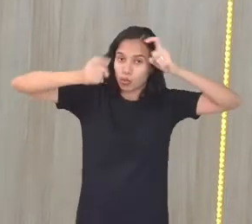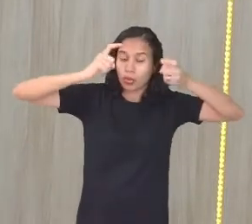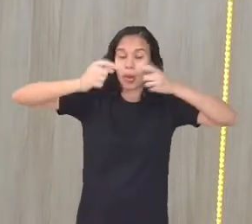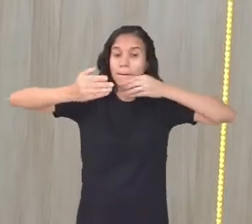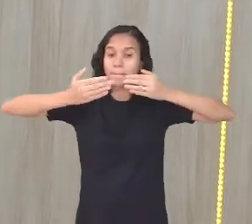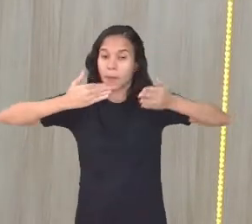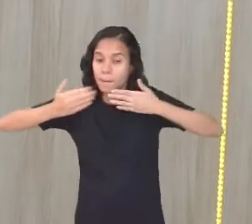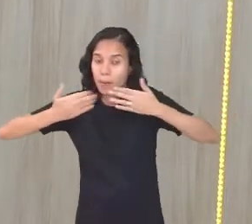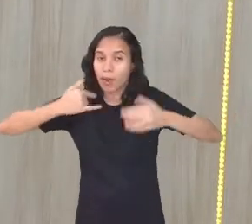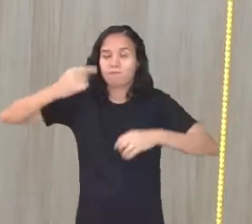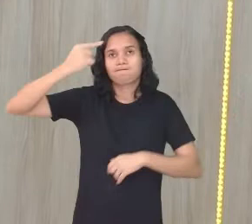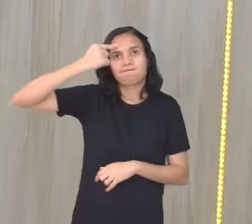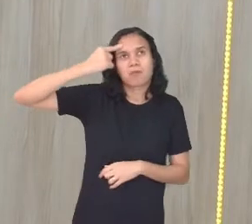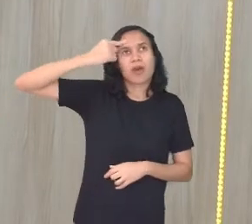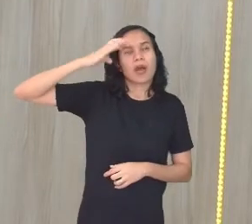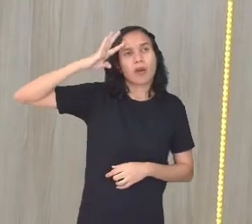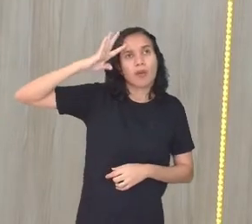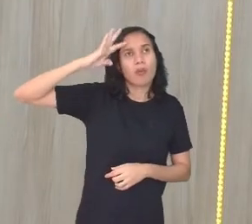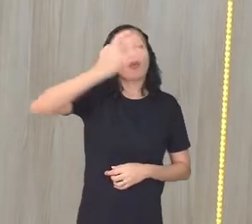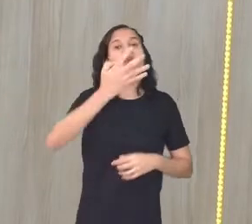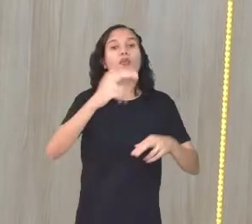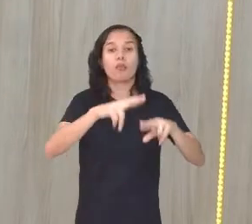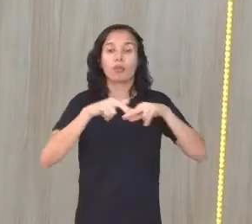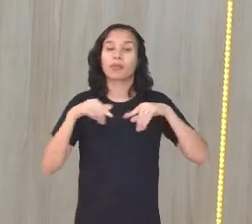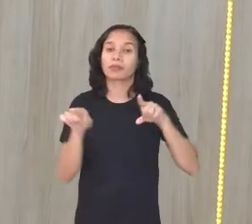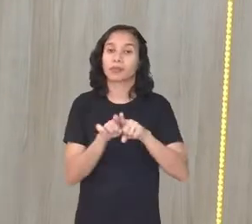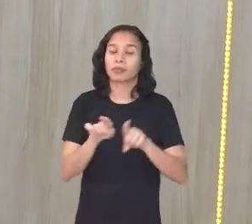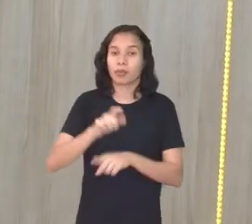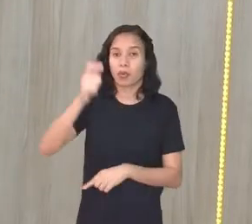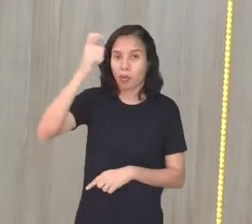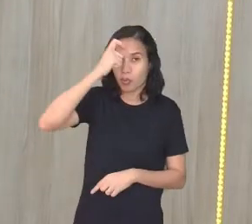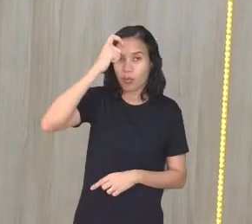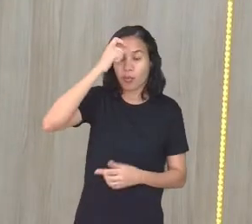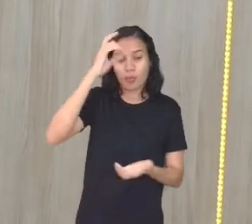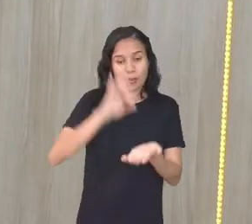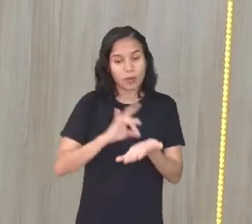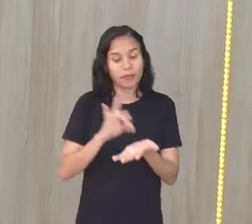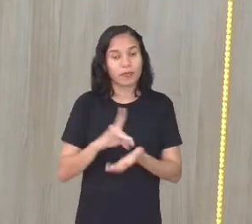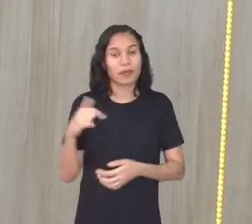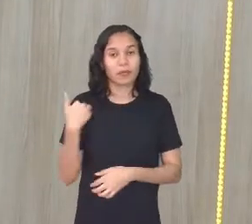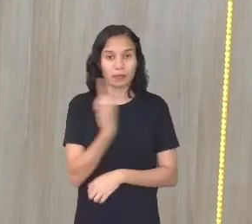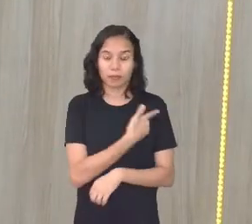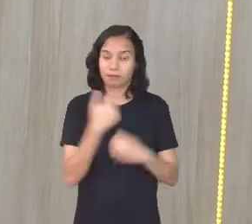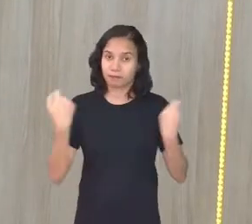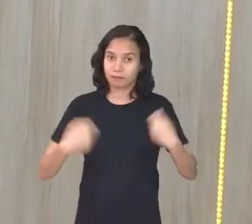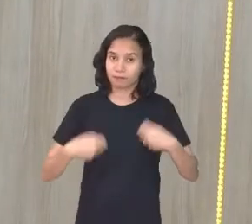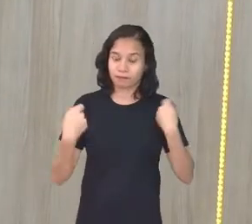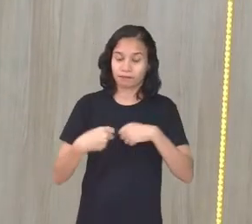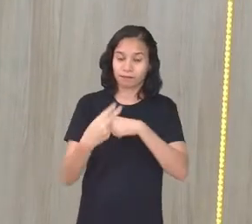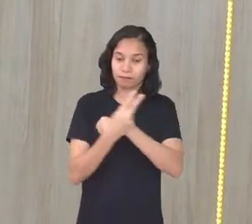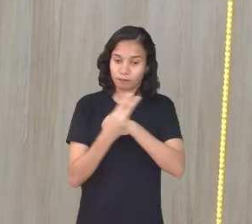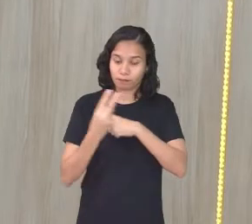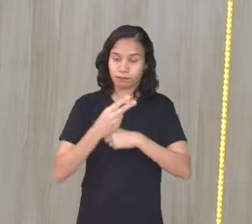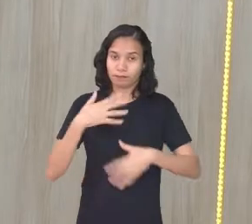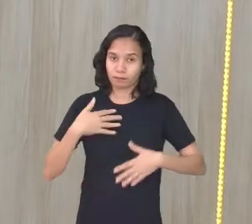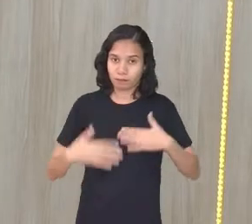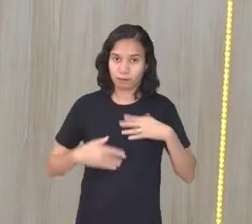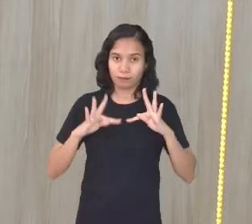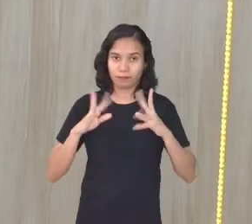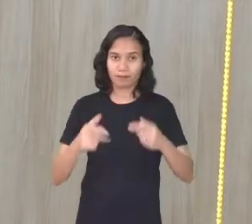debater, pensar em soluções e conscientizar de que realmente a gente precisa se cuidar, né? Todos